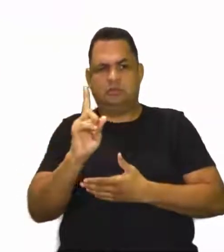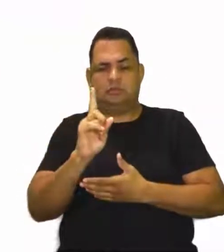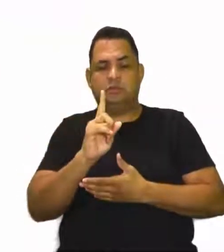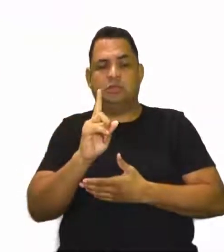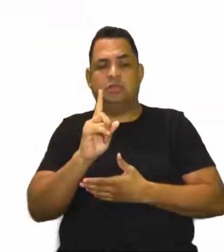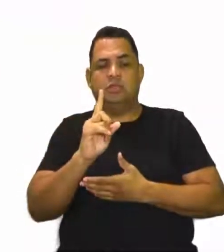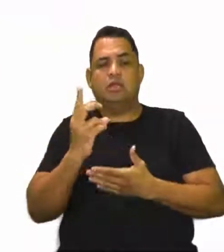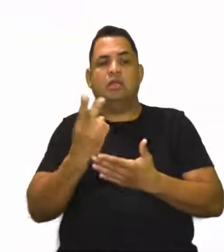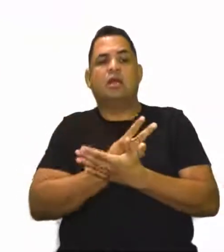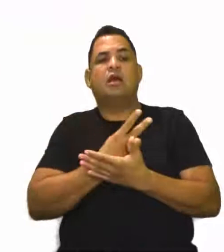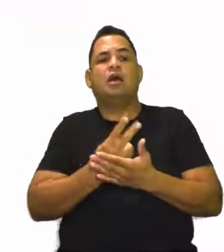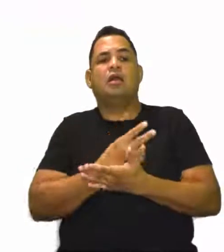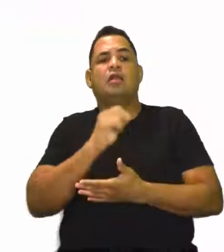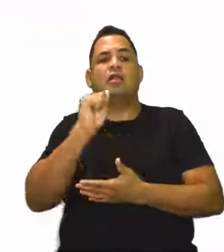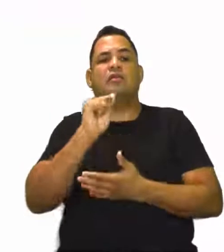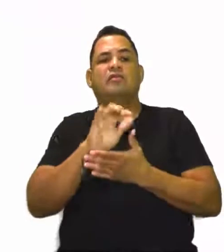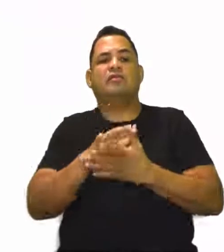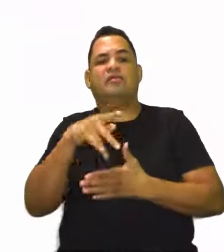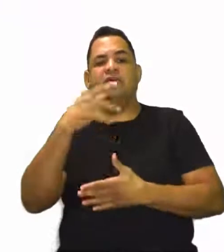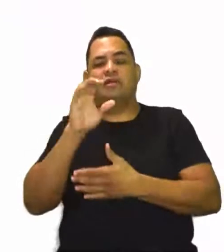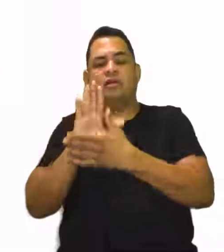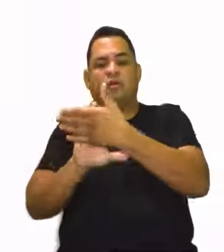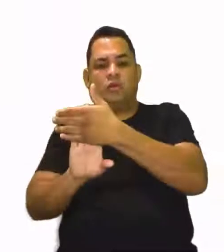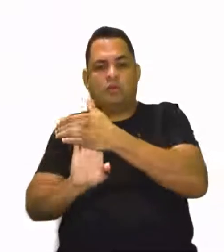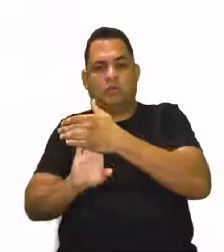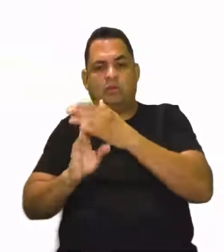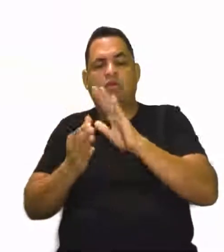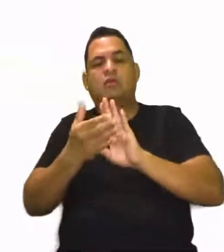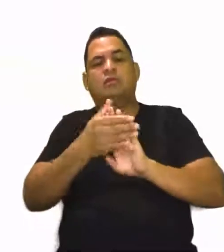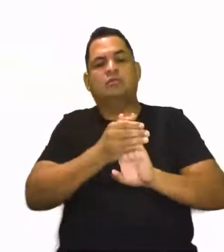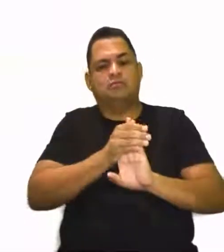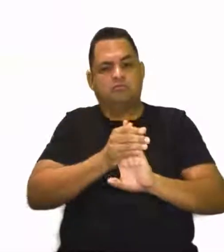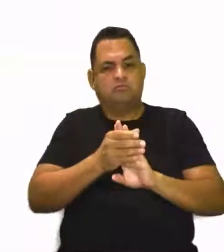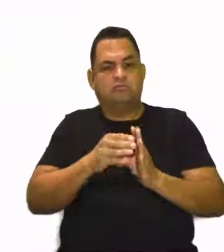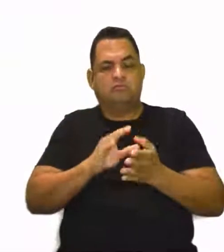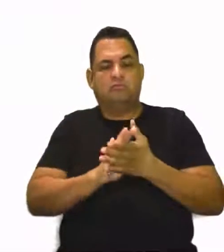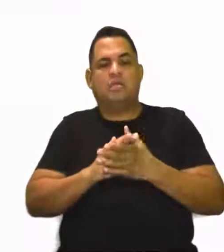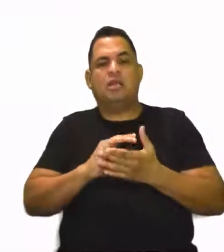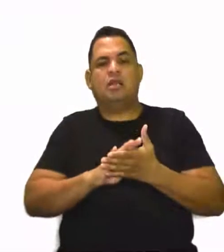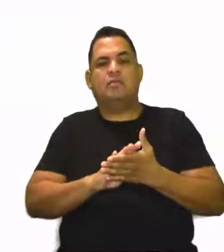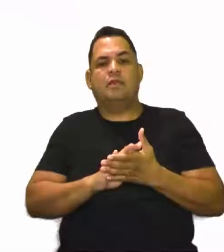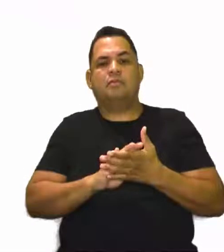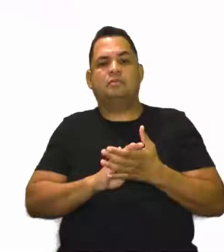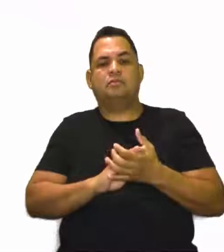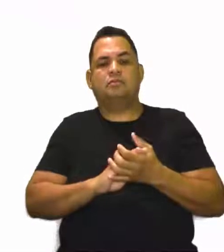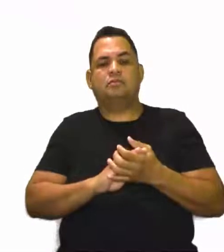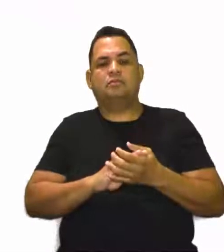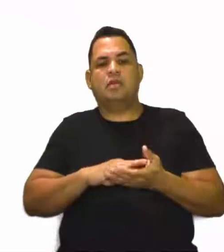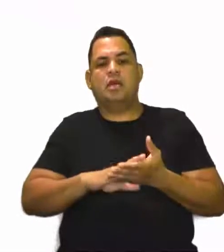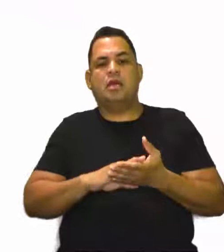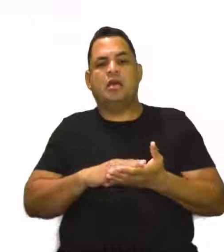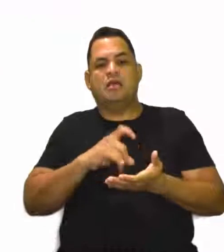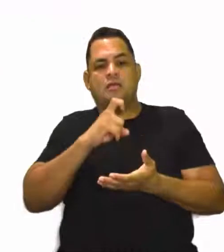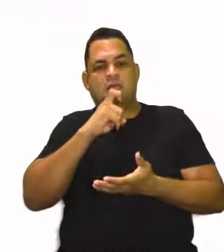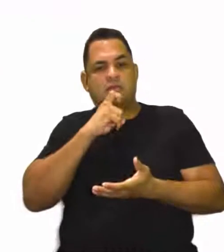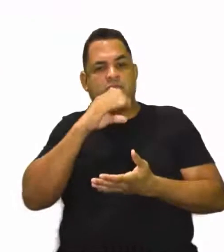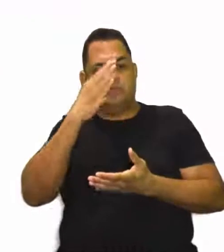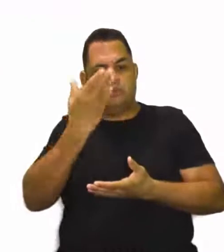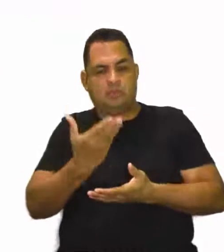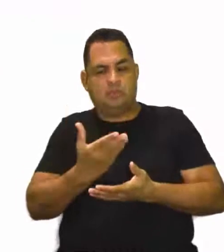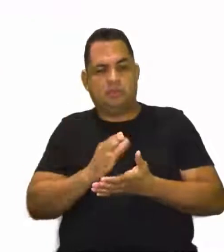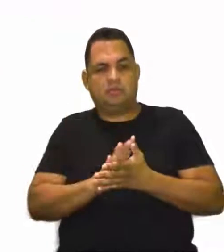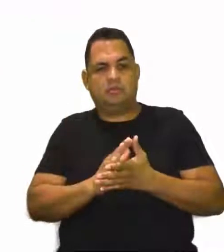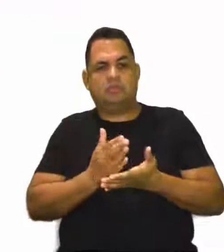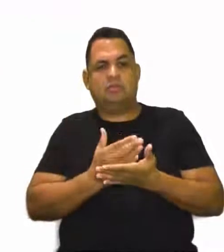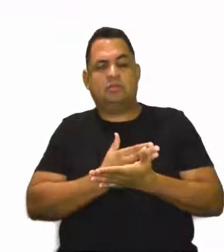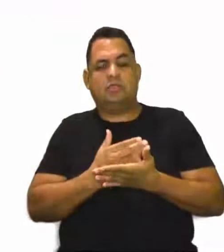A? Porque ele fala do alongamento para o resfriamento e ele diz que é a fase preparatória e na verdade